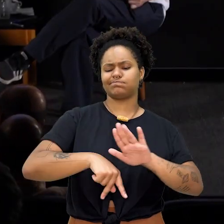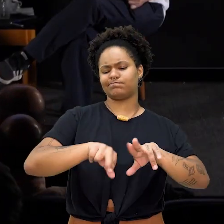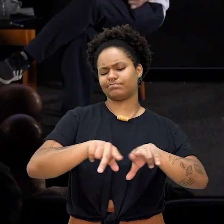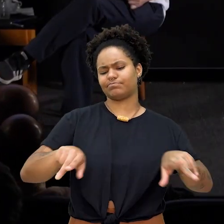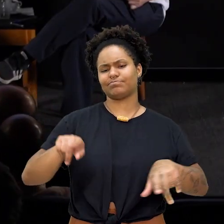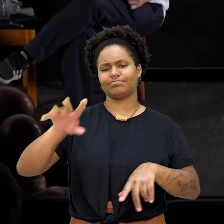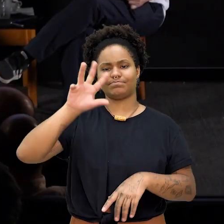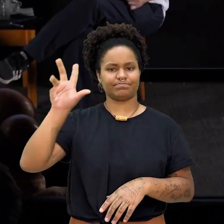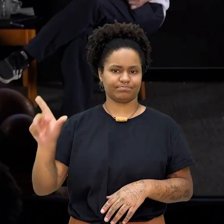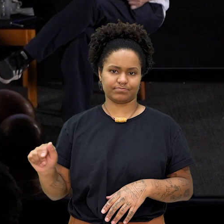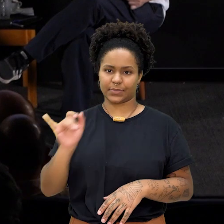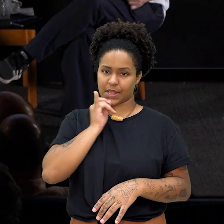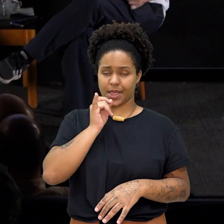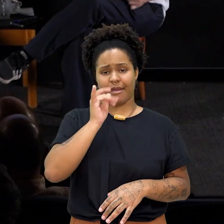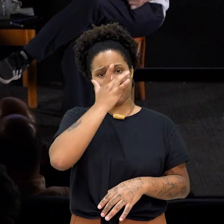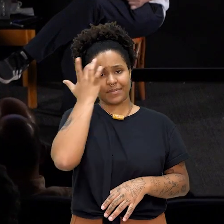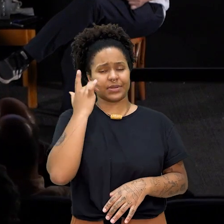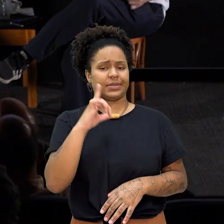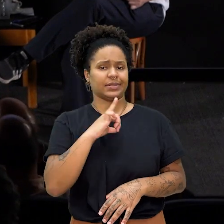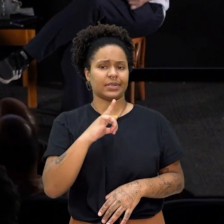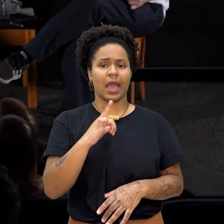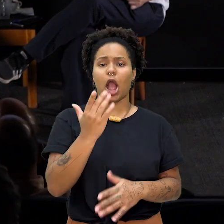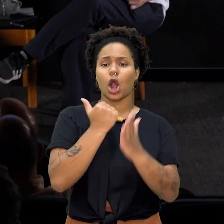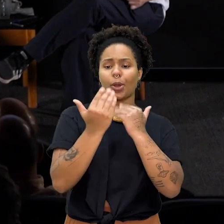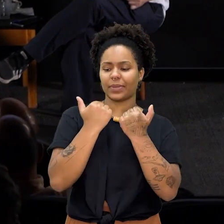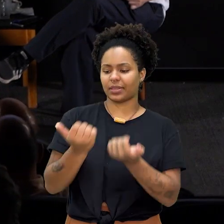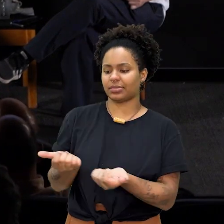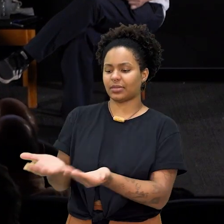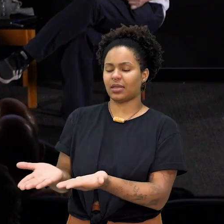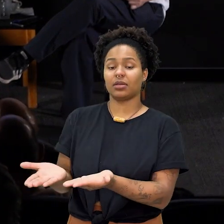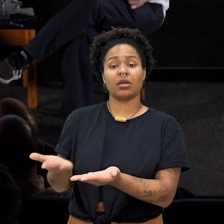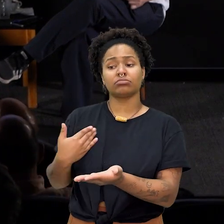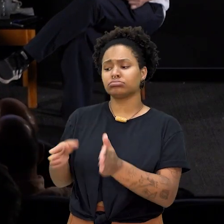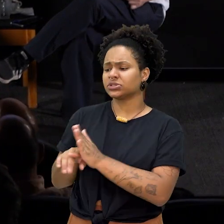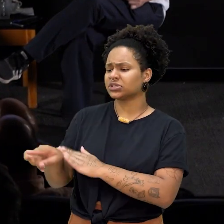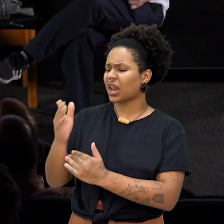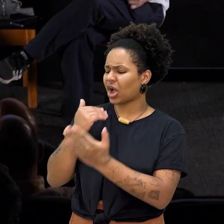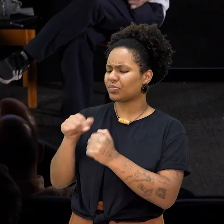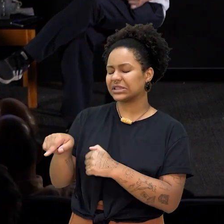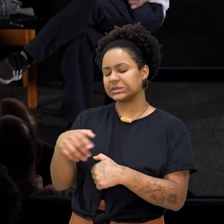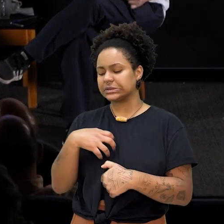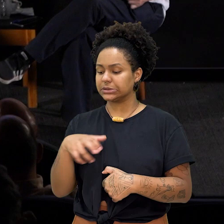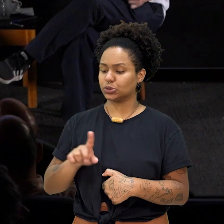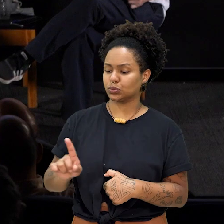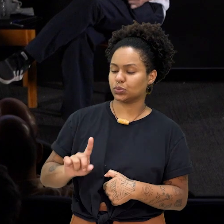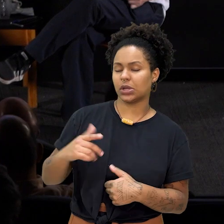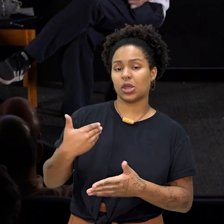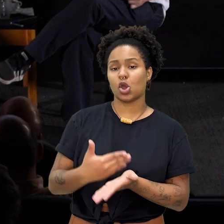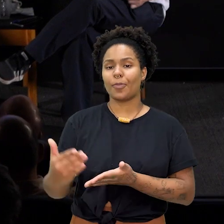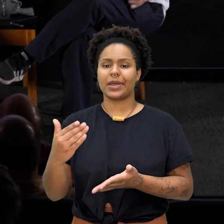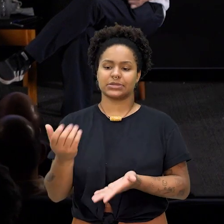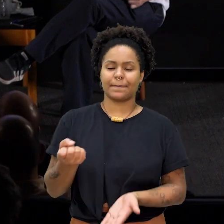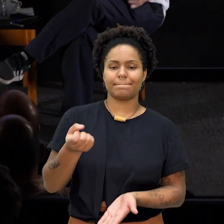programas da África. Então, por exemplo, eu tenho enchente, vamos doar comida. Aí a comida chega, aí já não era bem assim, aí já começa a